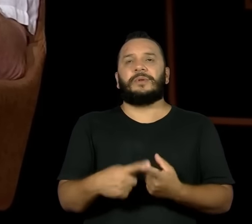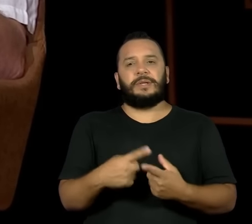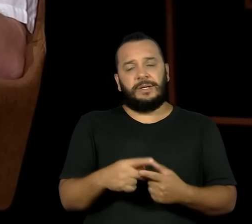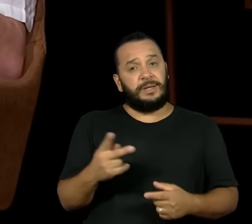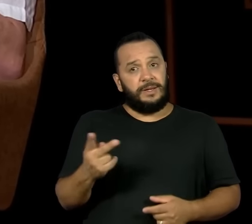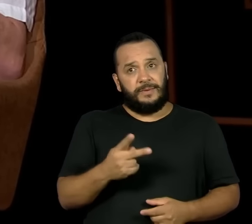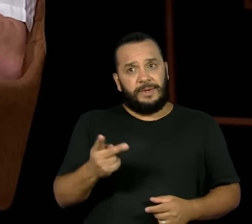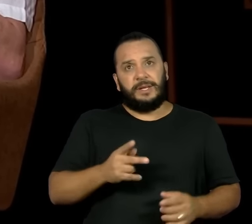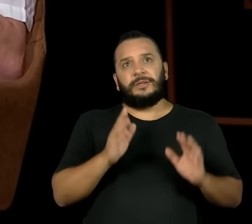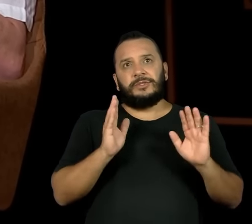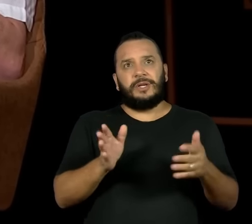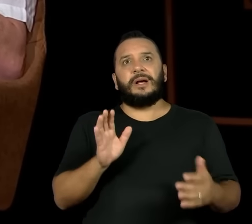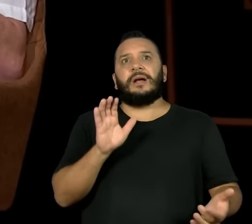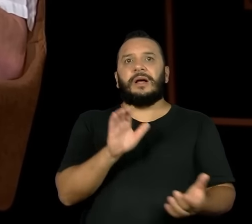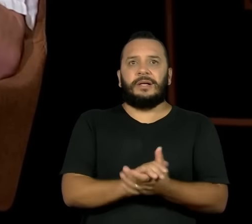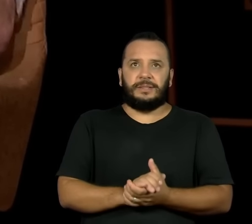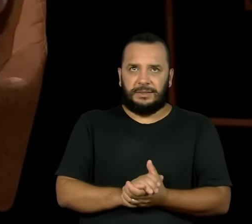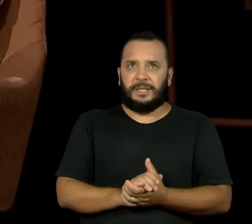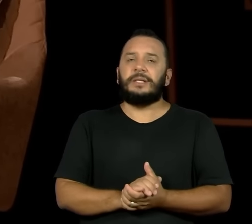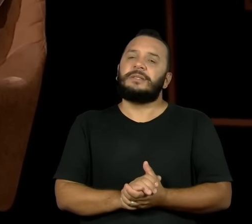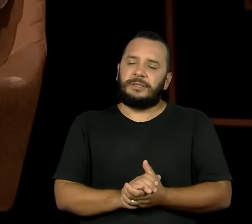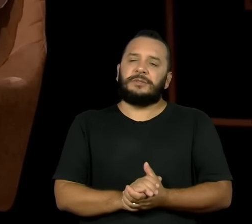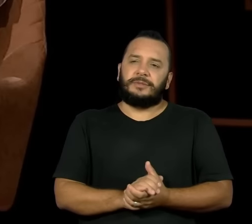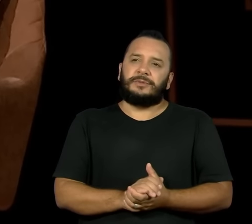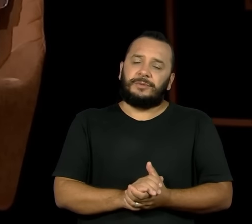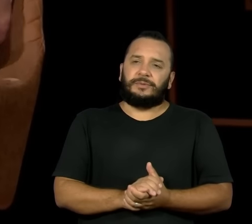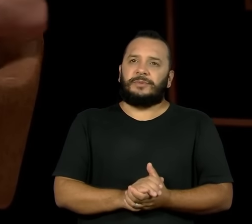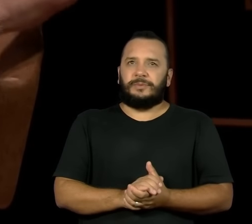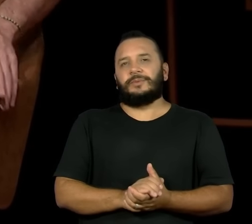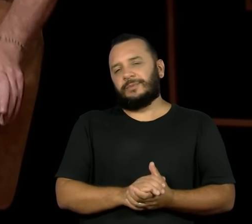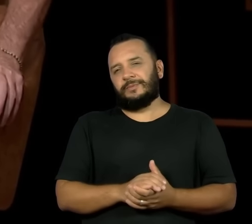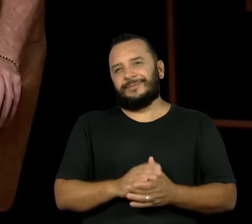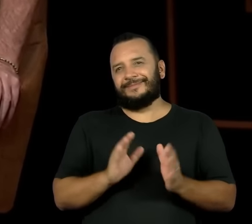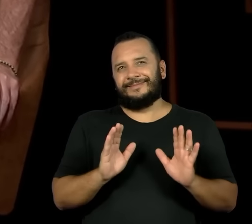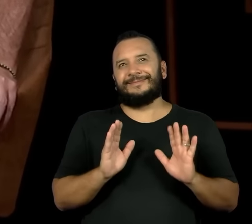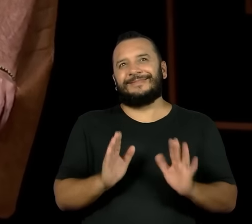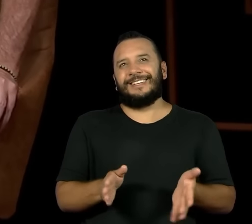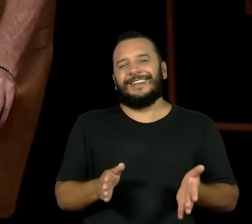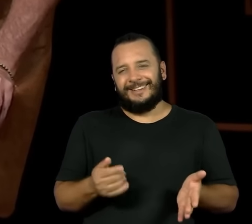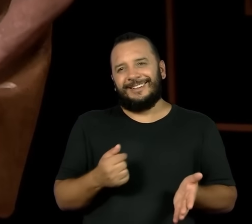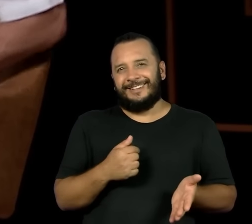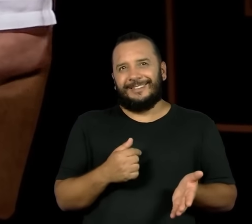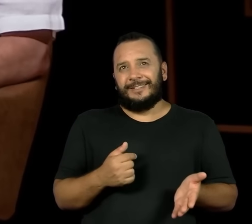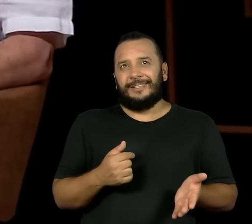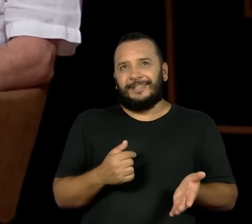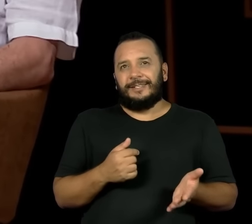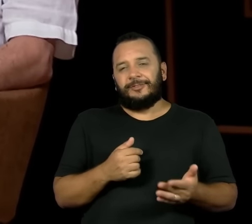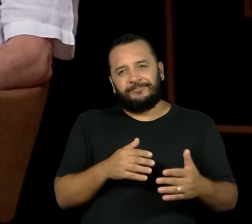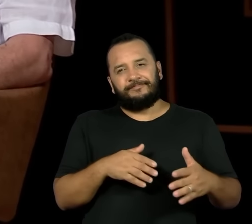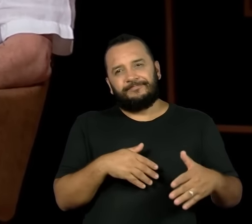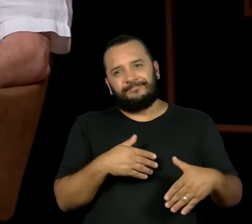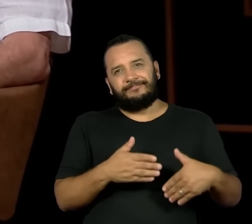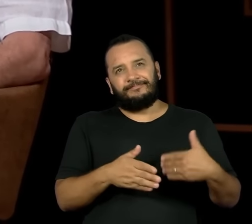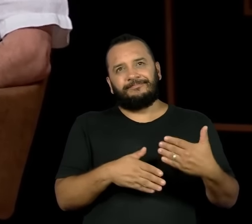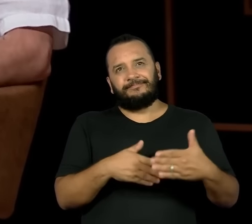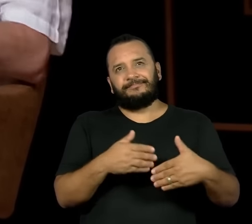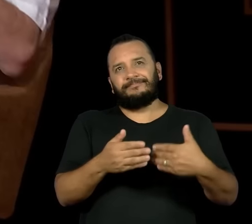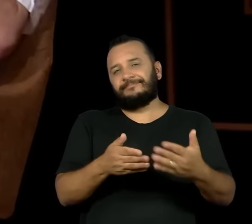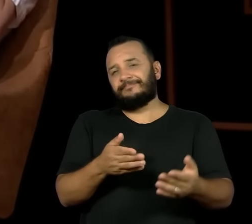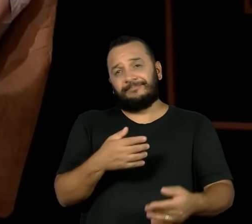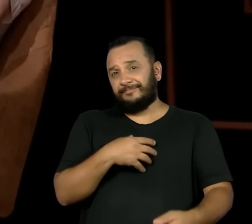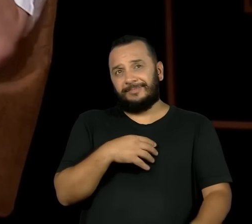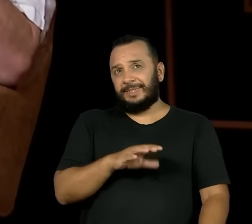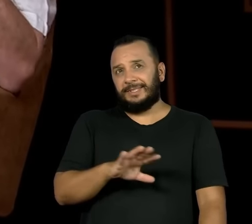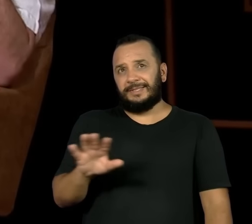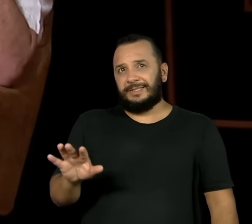casal eh A Essência tava lá uhum e é